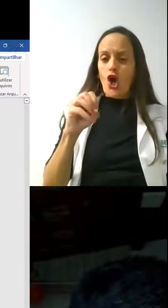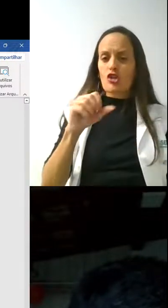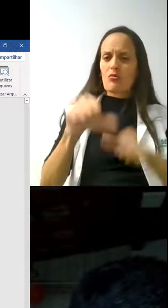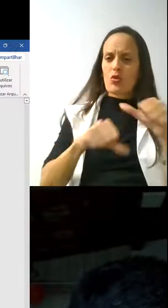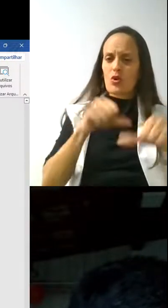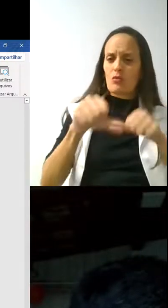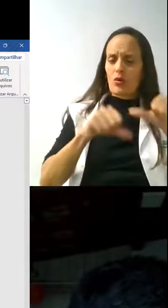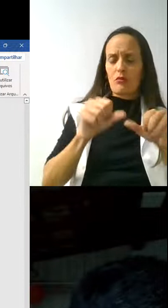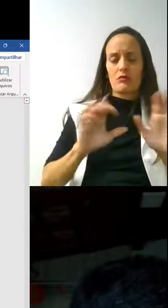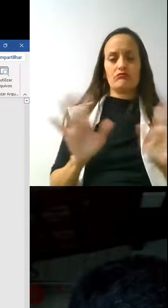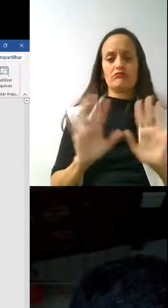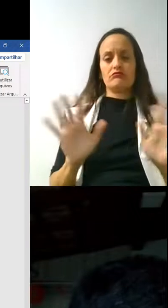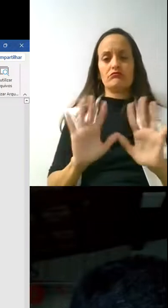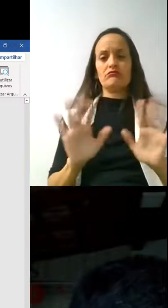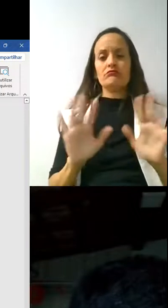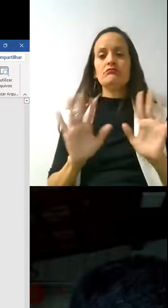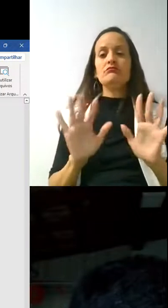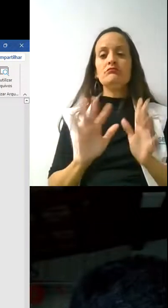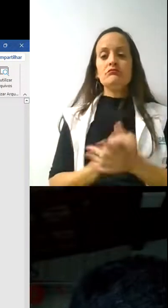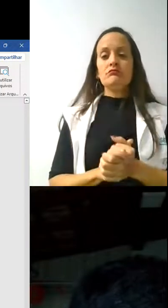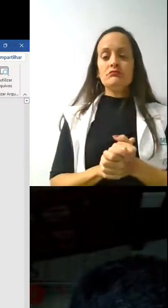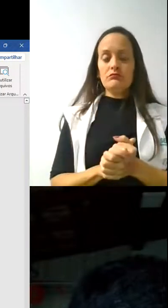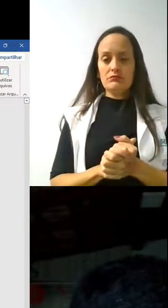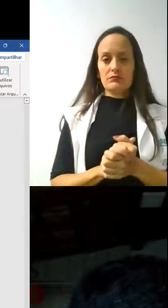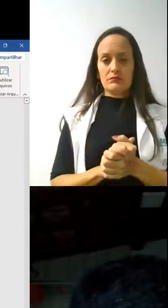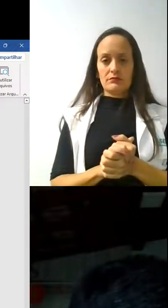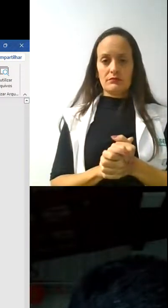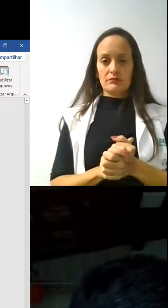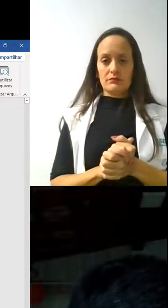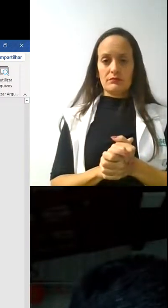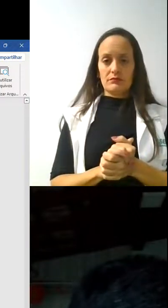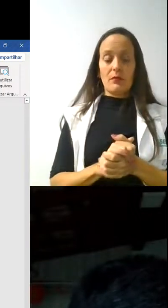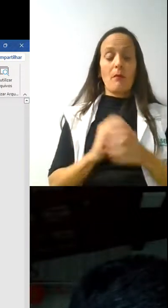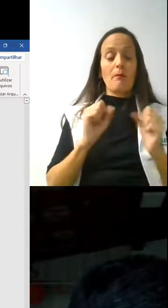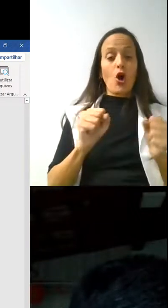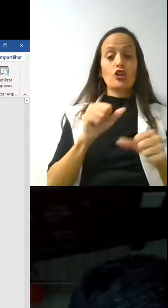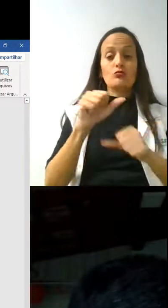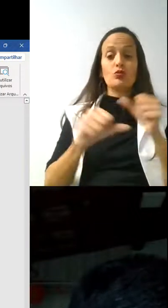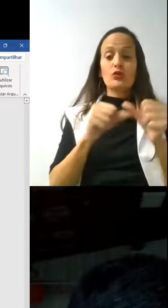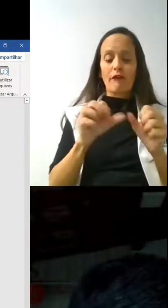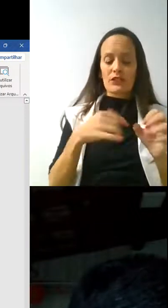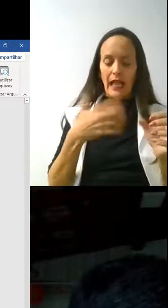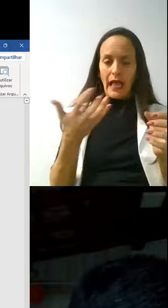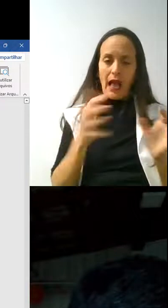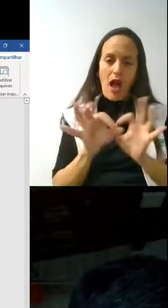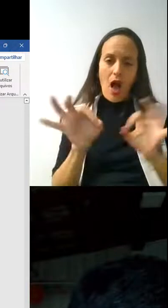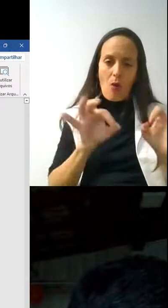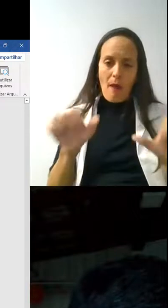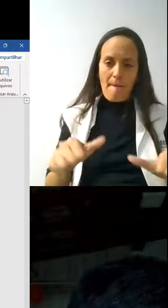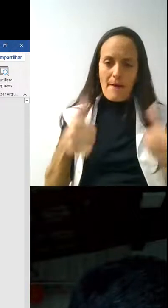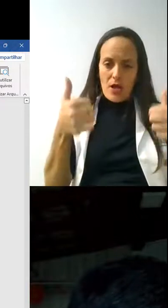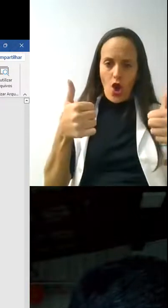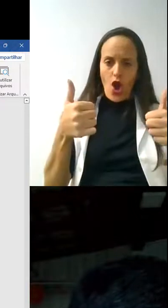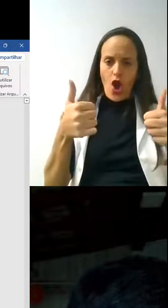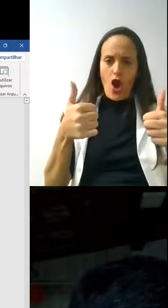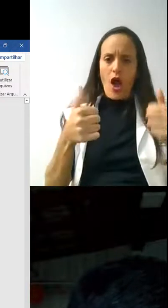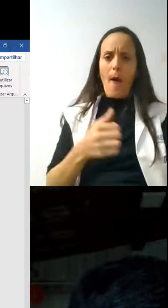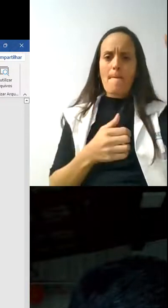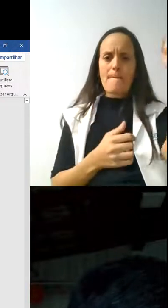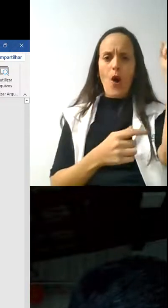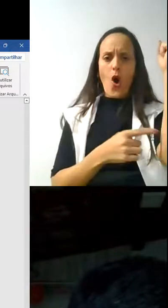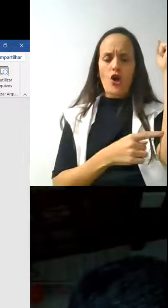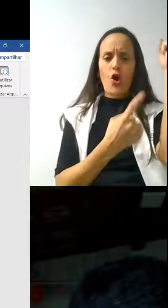cadastrado, né? Mas pode mudar o número do poste, né? Porque, por exemplo, ó, esse poste P3, pode ser que ele já foi